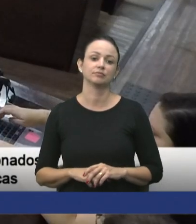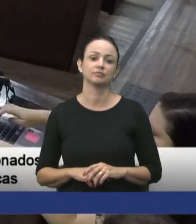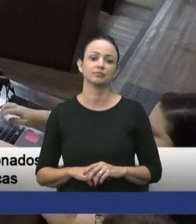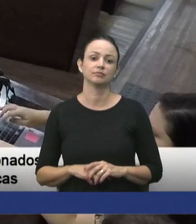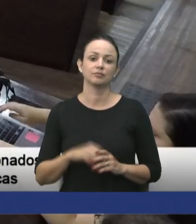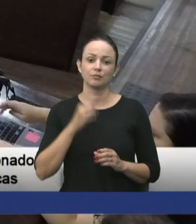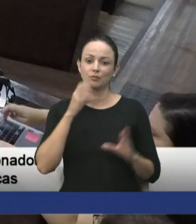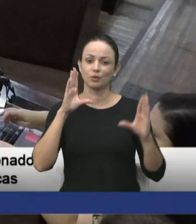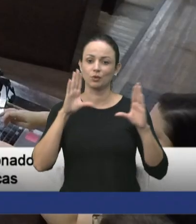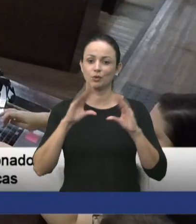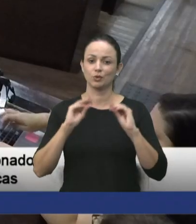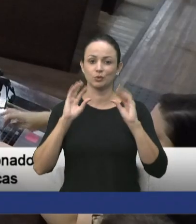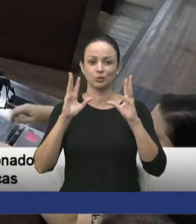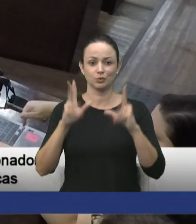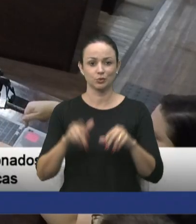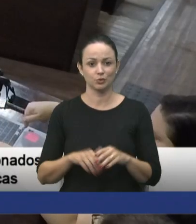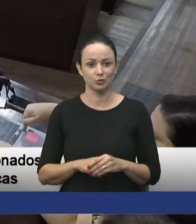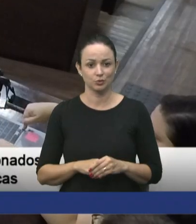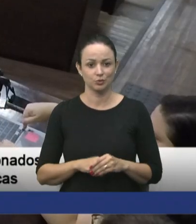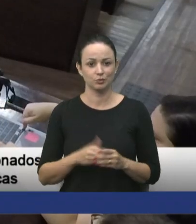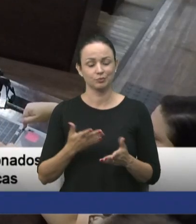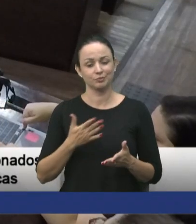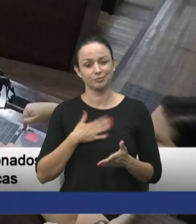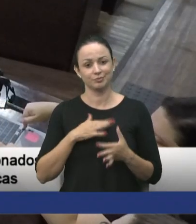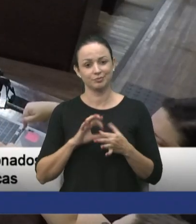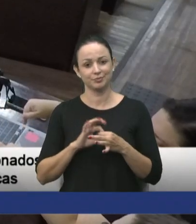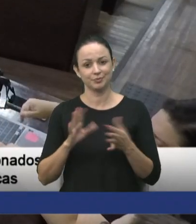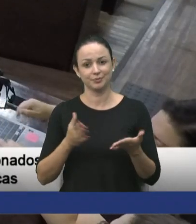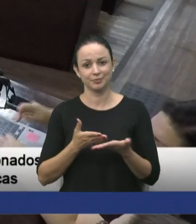Boa noite a todos. Permitam-me